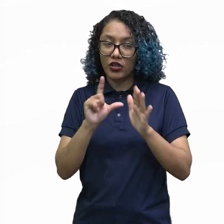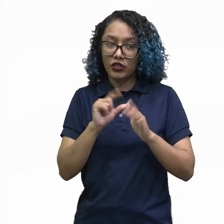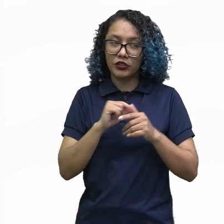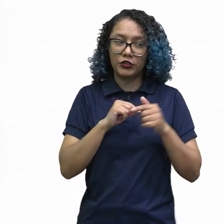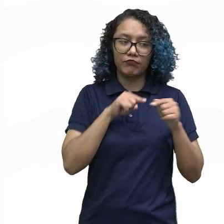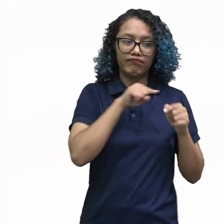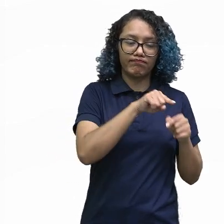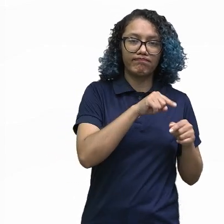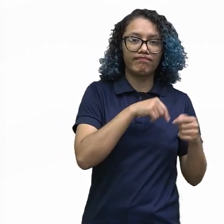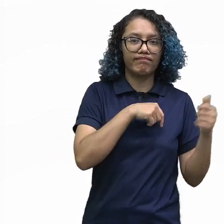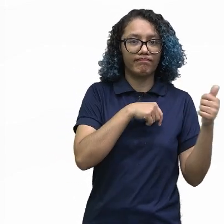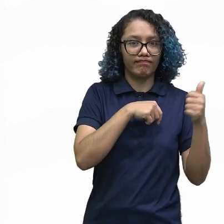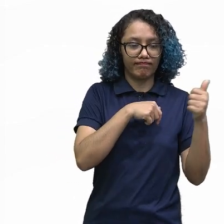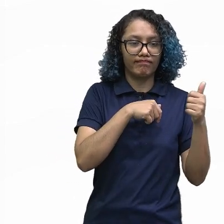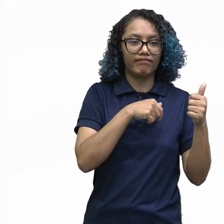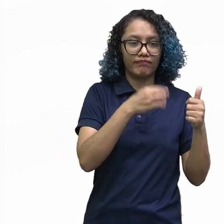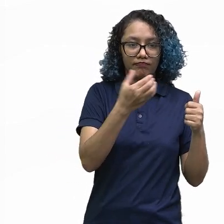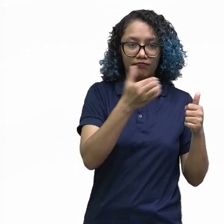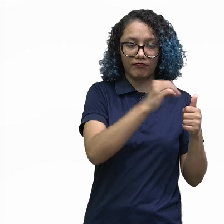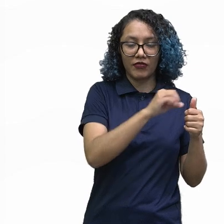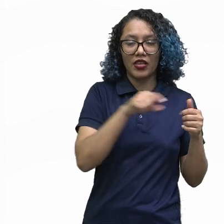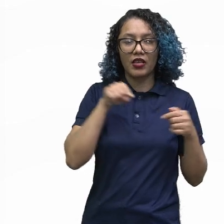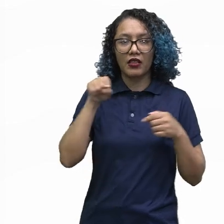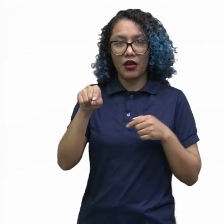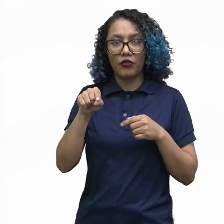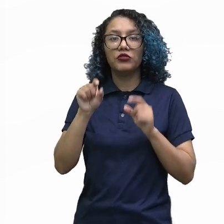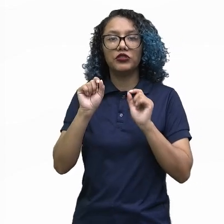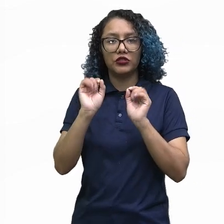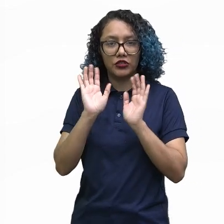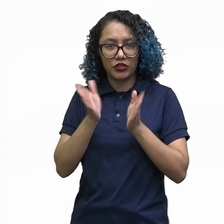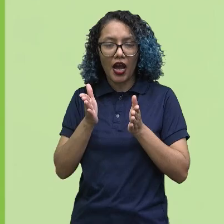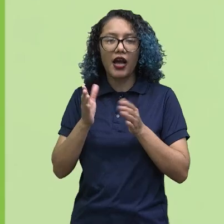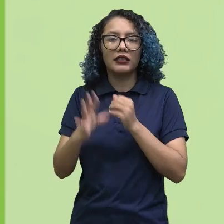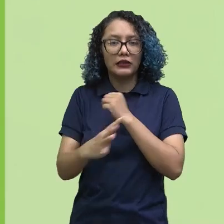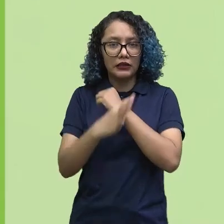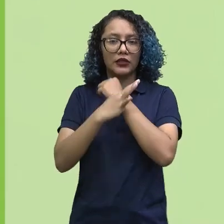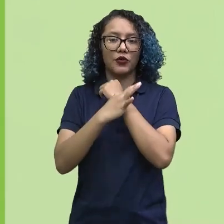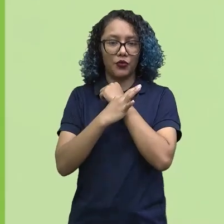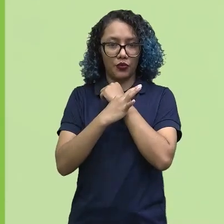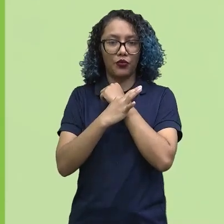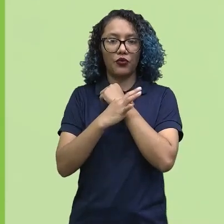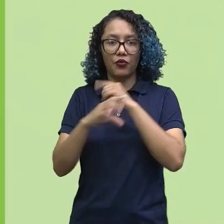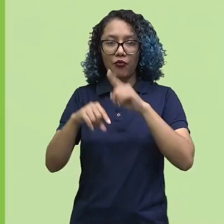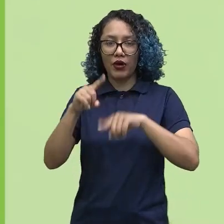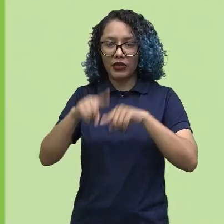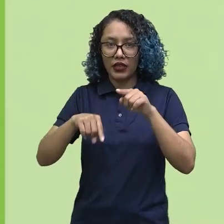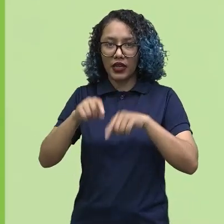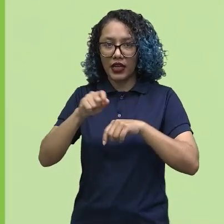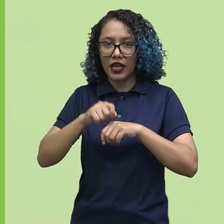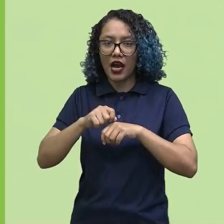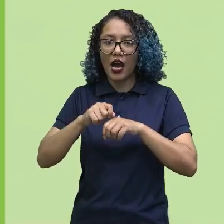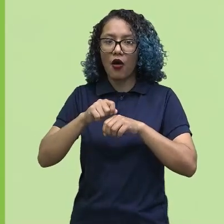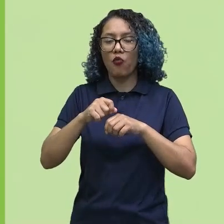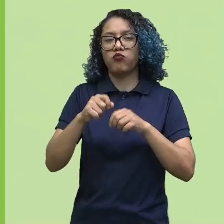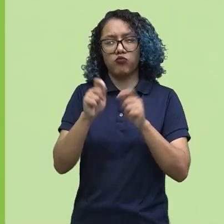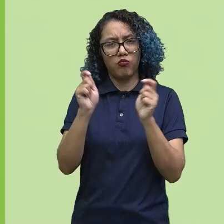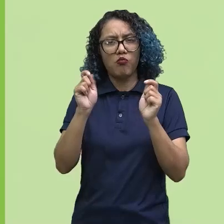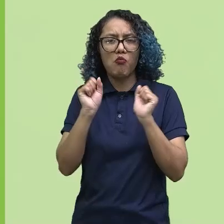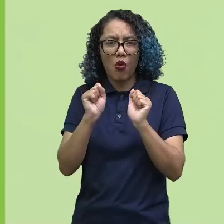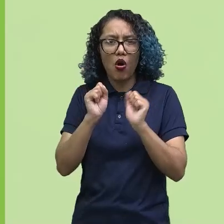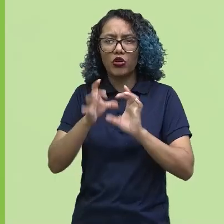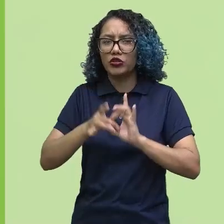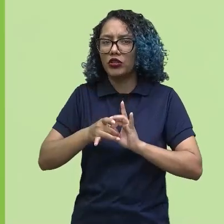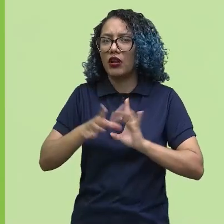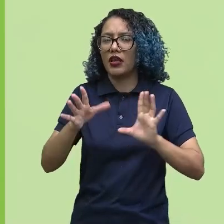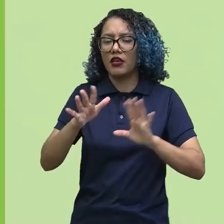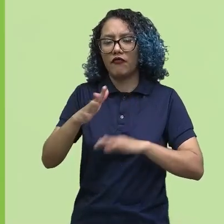Então aí tá dentro do que a gente considera padrão e seguro para esse material, por exemplo, estar em contato com o meio ambiente, tá?